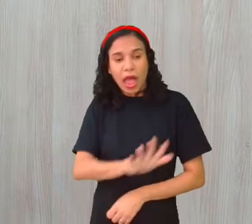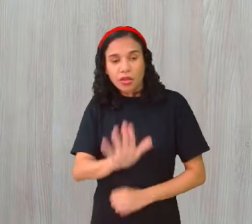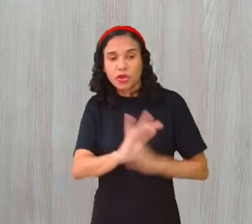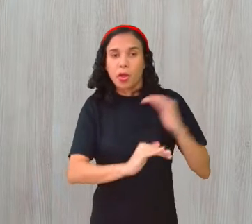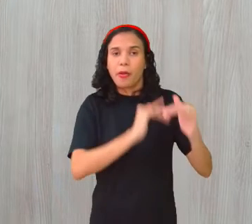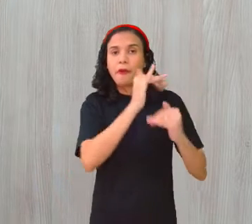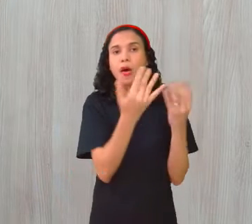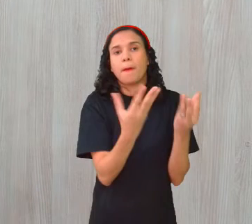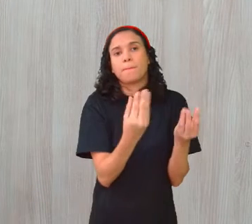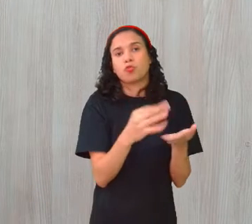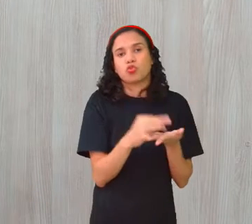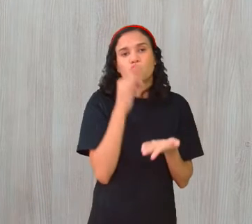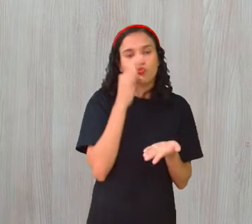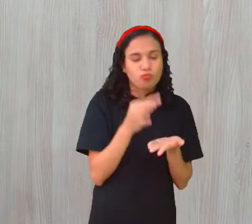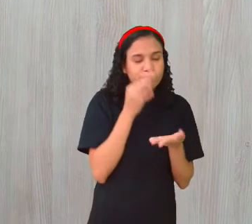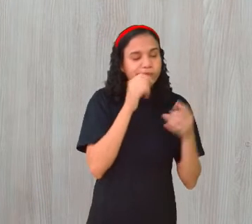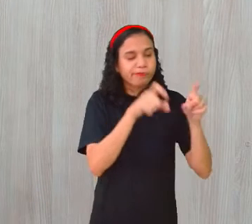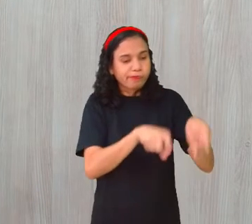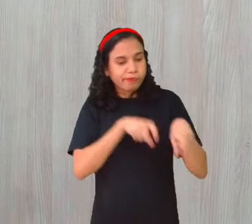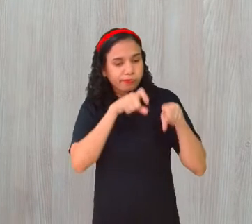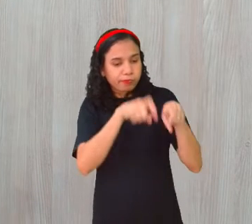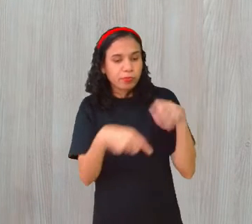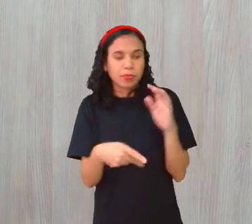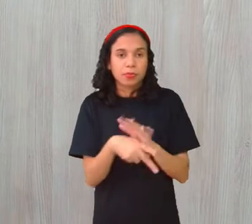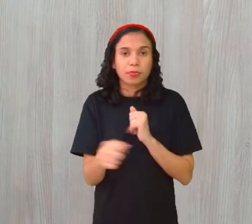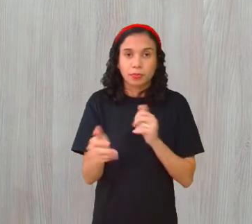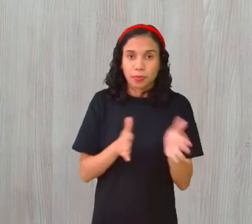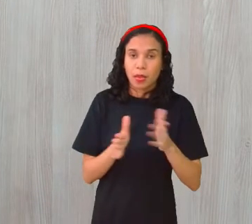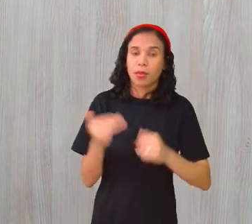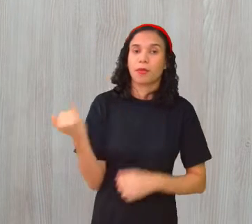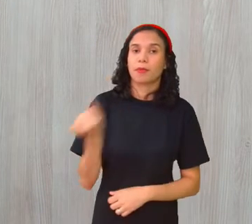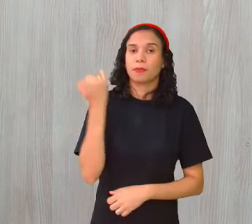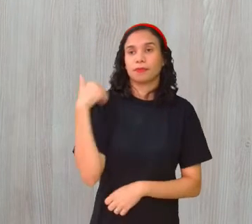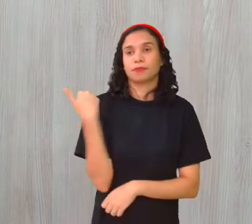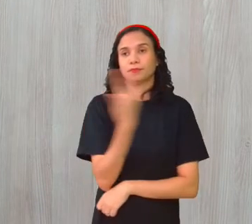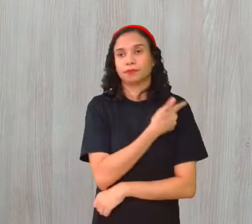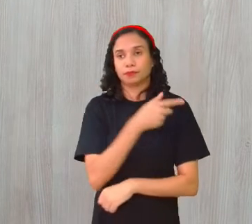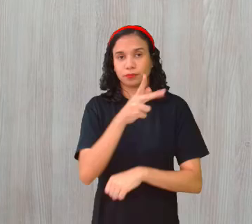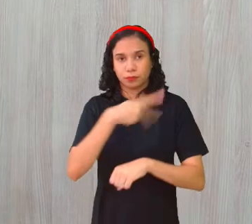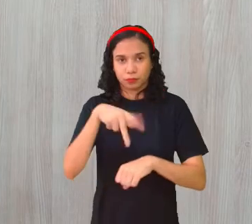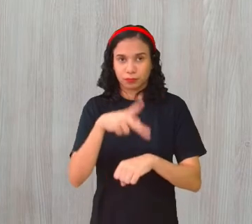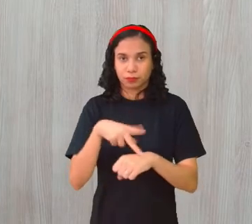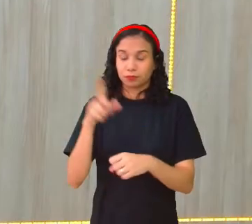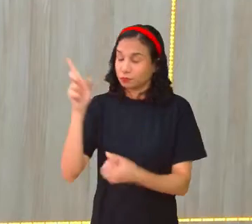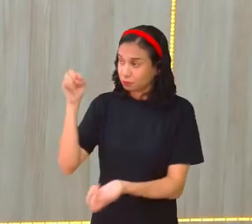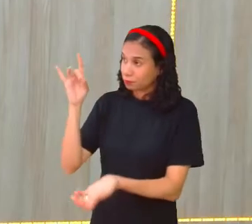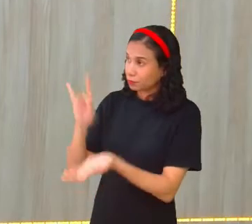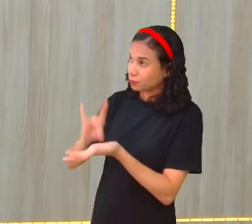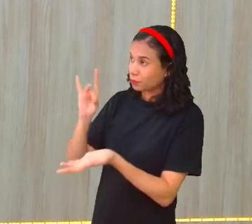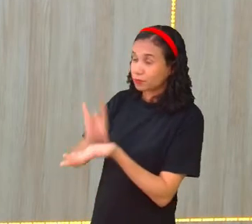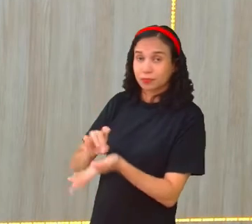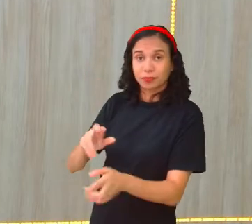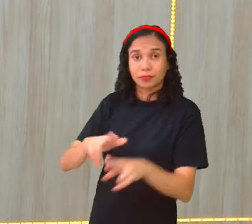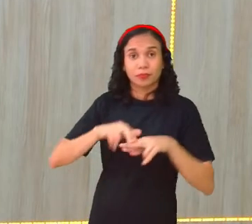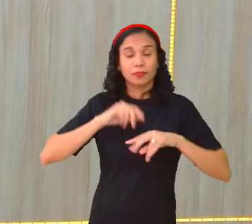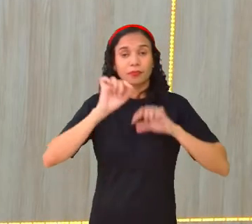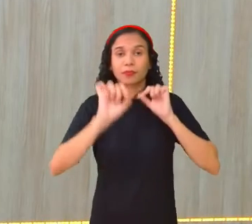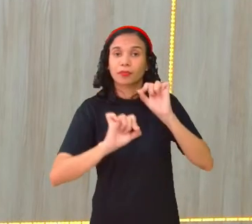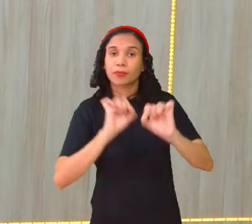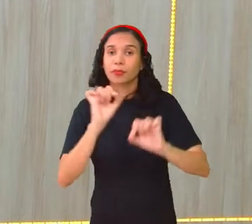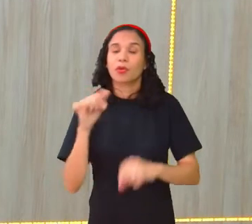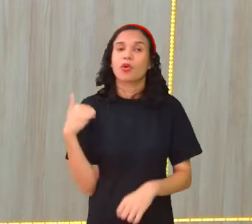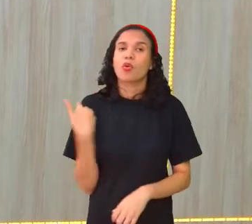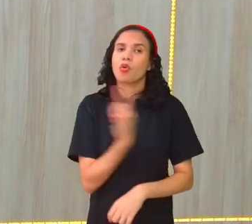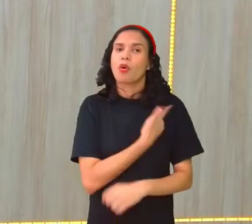de café nesse período aí, um período importante para a história do nosso país. Exatamente, né? Então, aí a